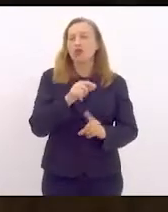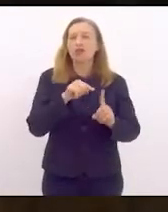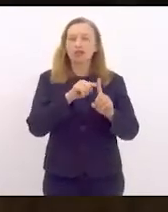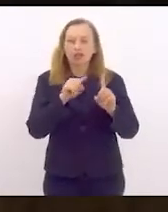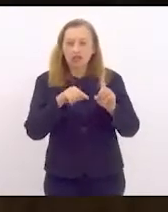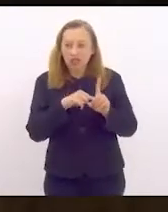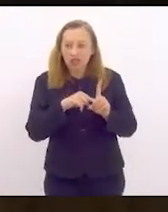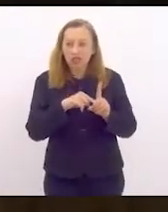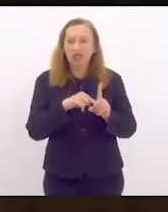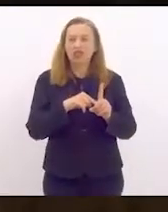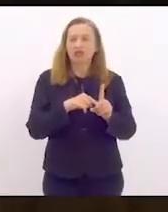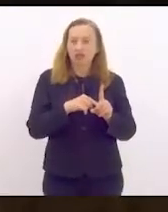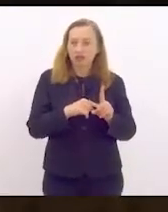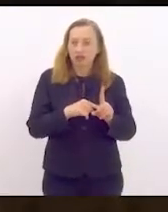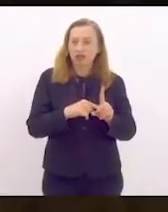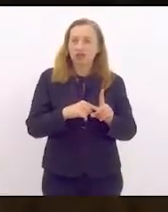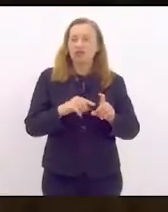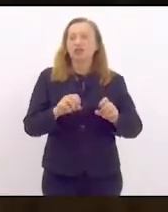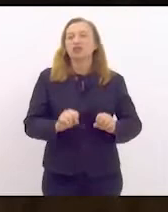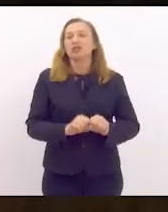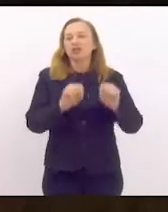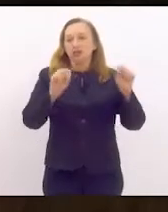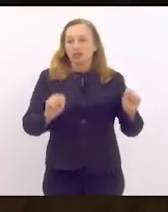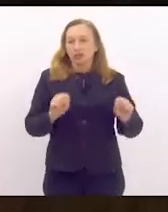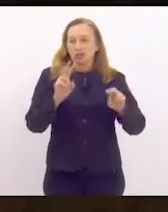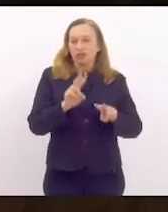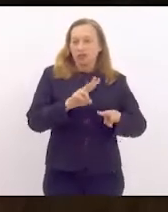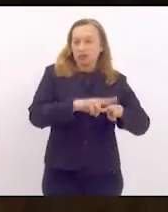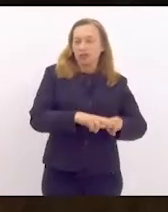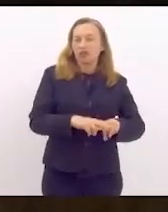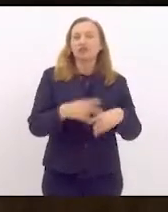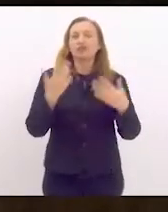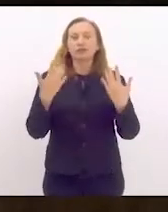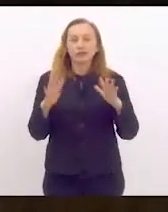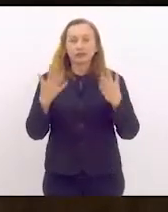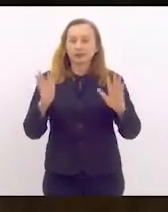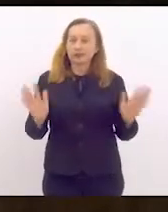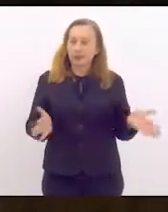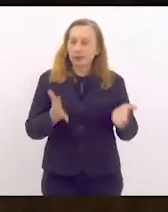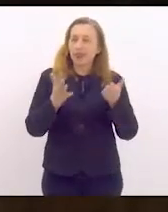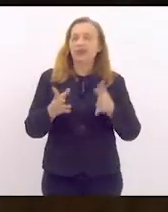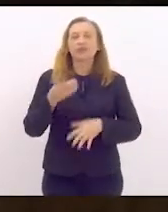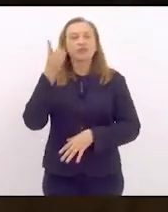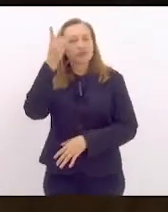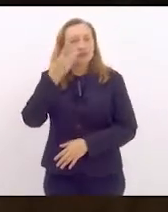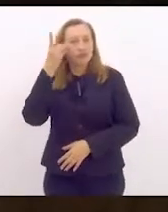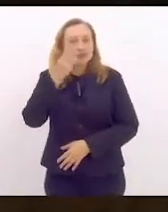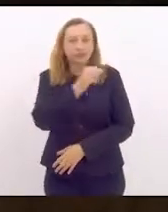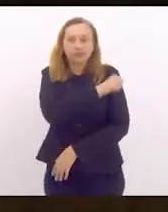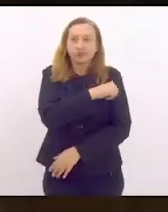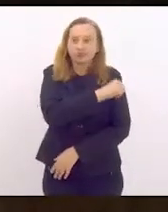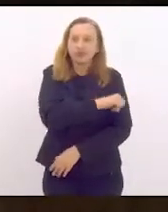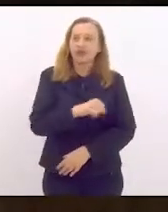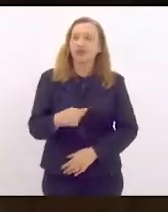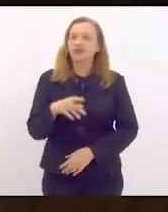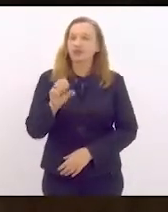grávidas recolhidas no sistema penitenciário. Então, elogiar a iniciativa da deputada enfermeira Rejane, dando parecer favorável com